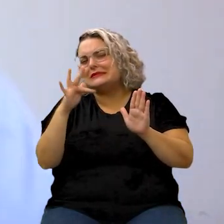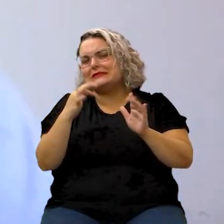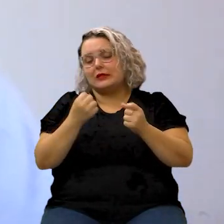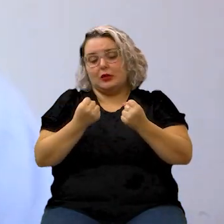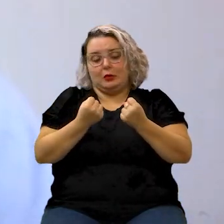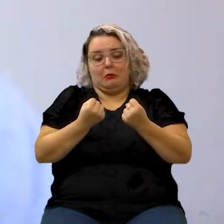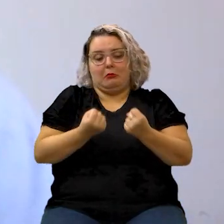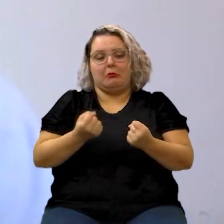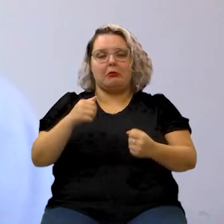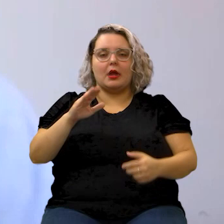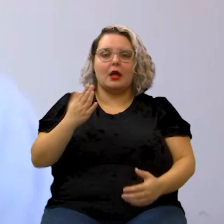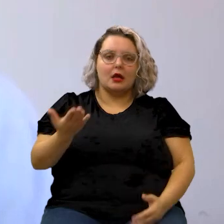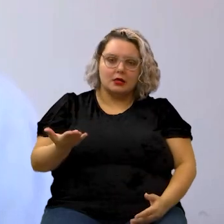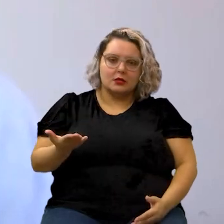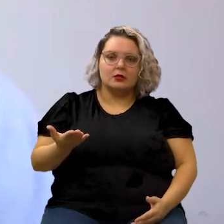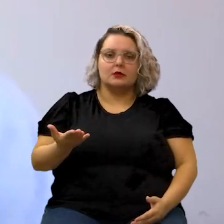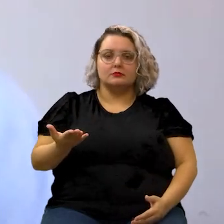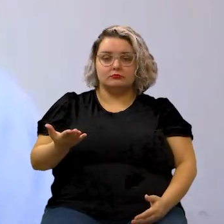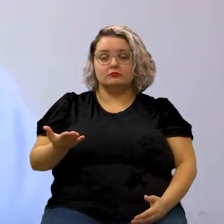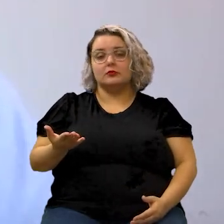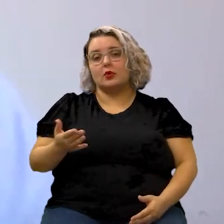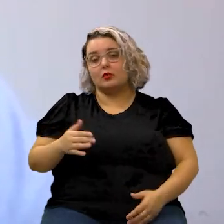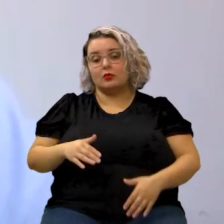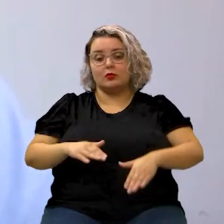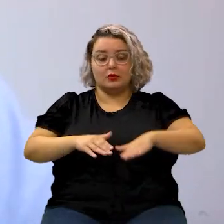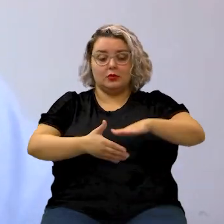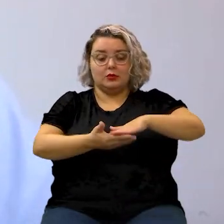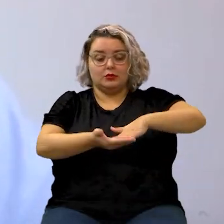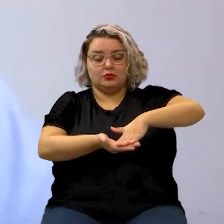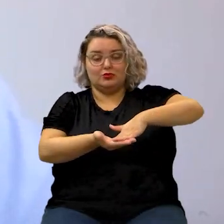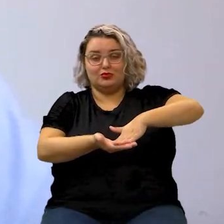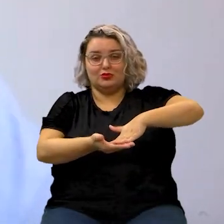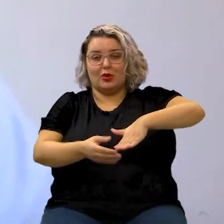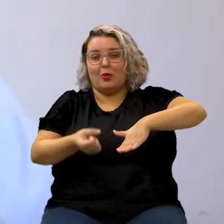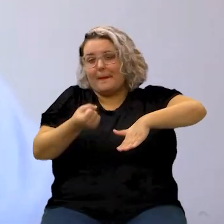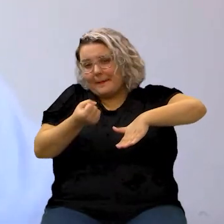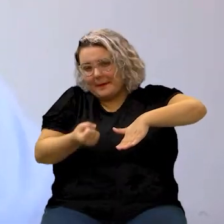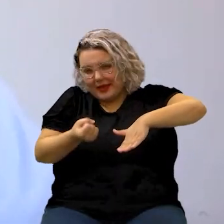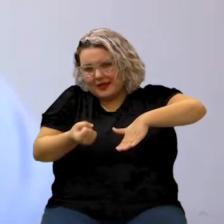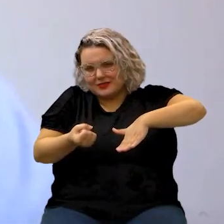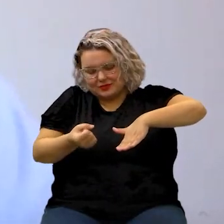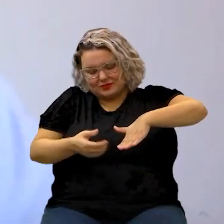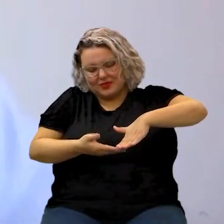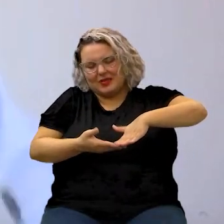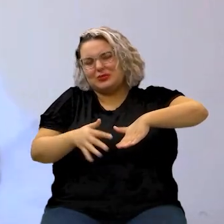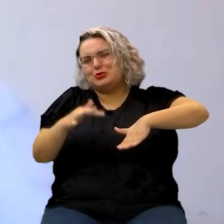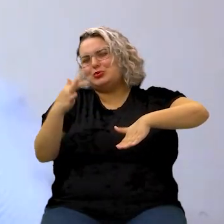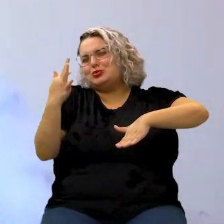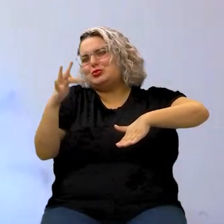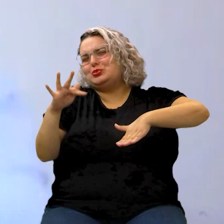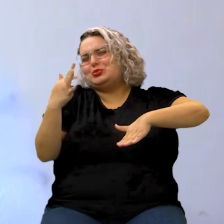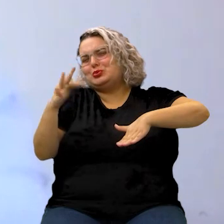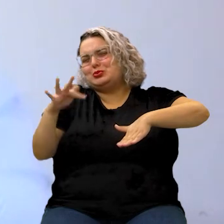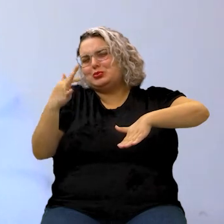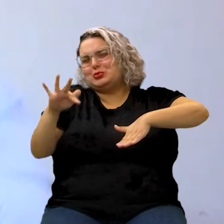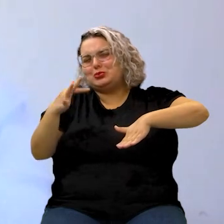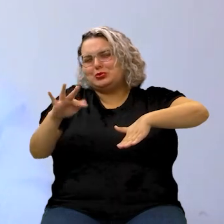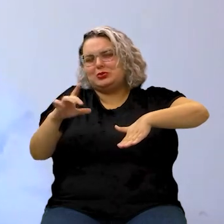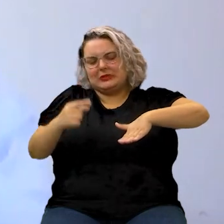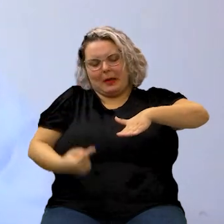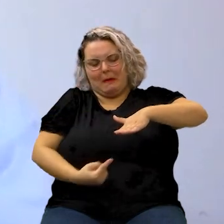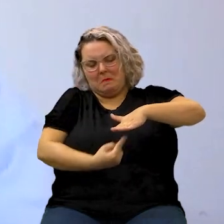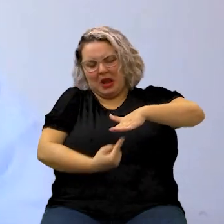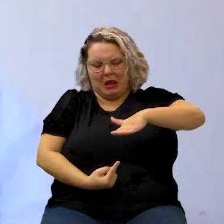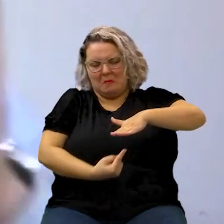por sobrecarga, por excesso de peso que a gente está colocando naquela região. Então é típico. Uma dor que parece que está tendo